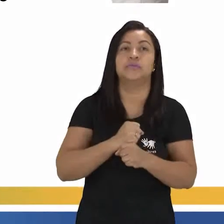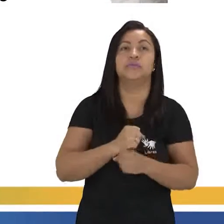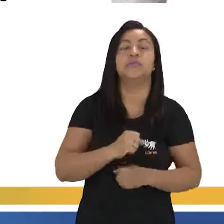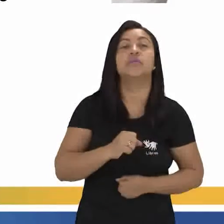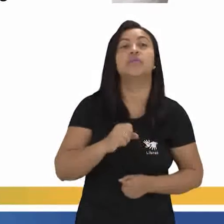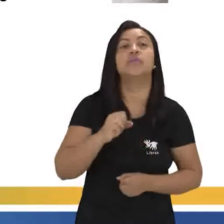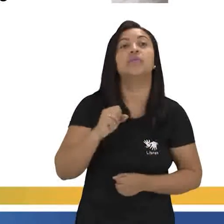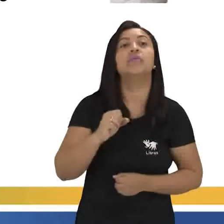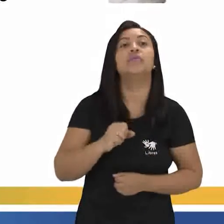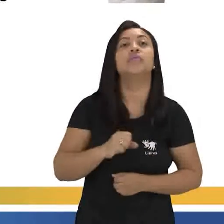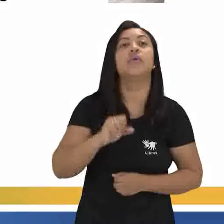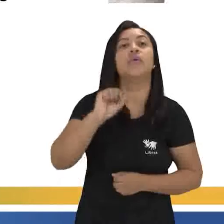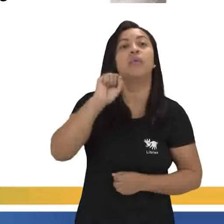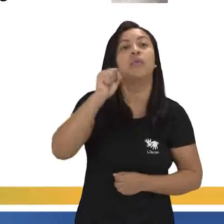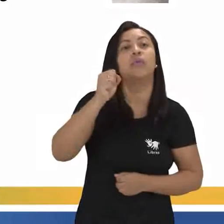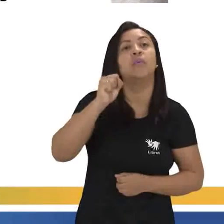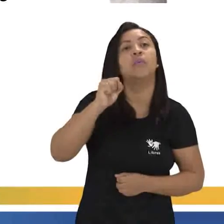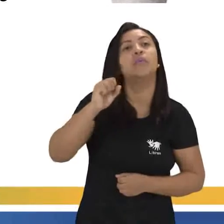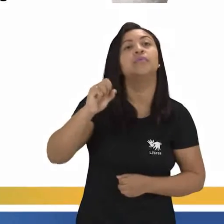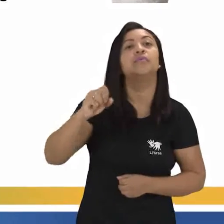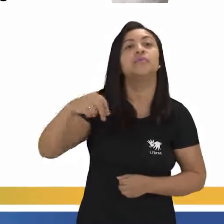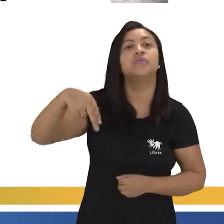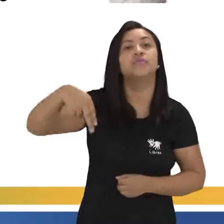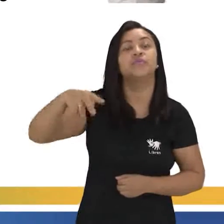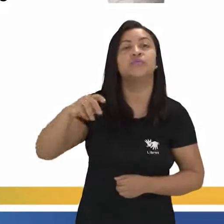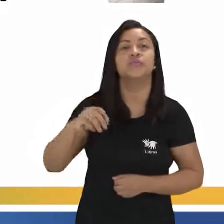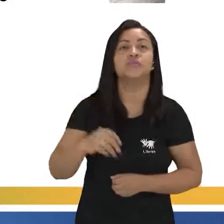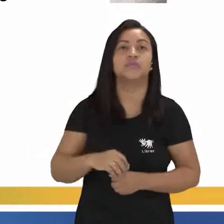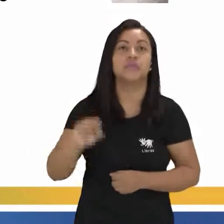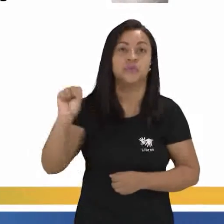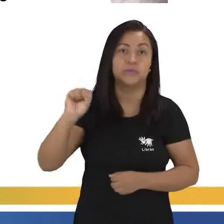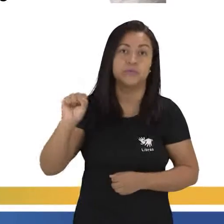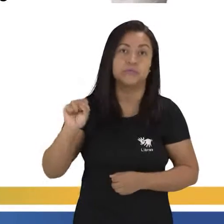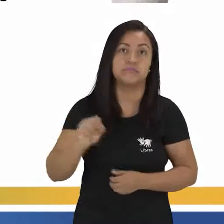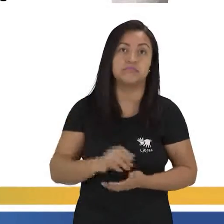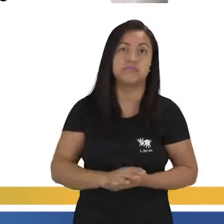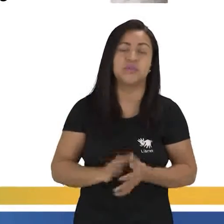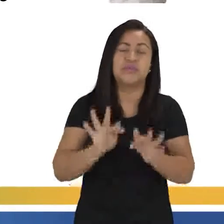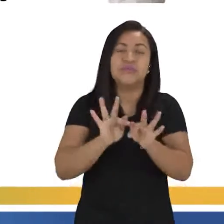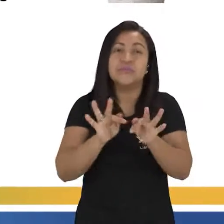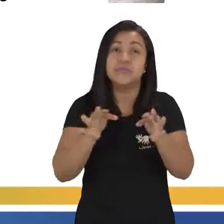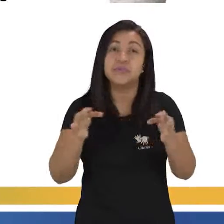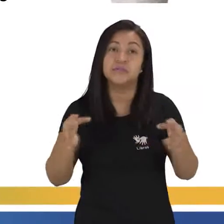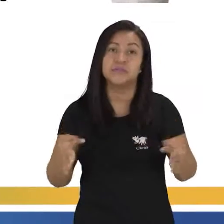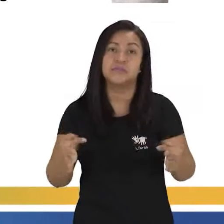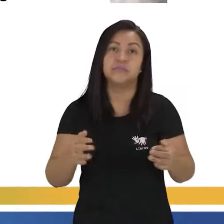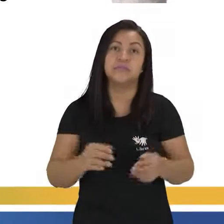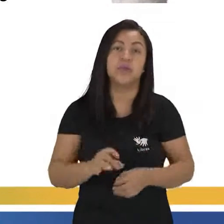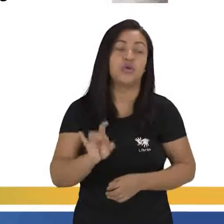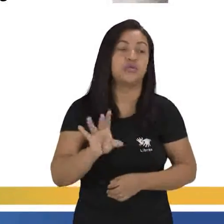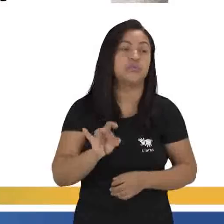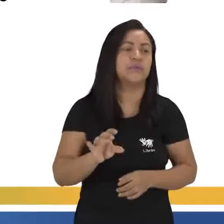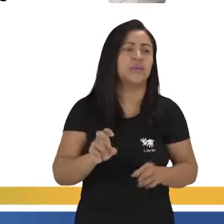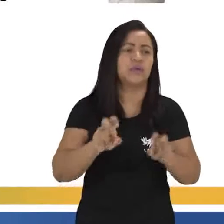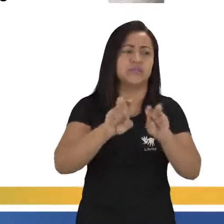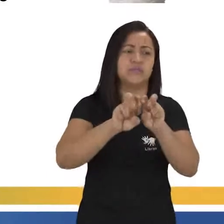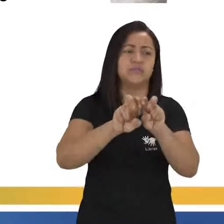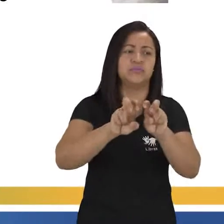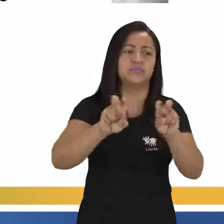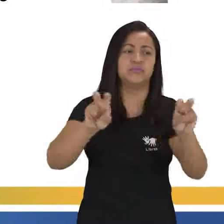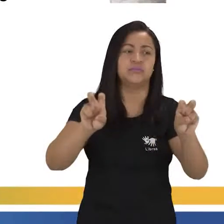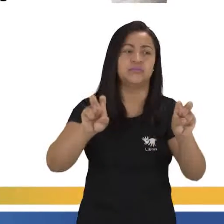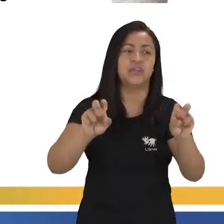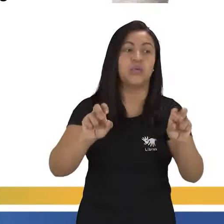newtons segundo. Então é um cálculo simples que nós podemos desenvolver, é só aplicar na equação, tá bom? Então não